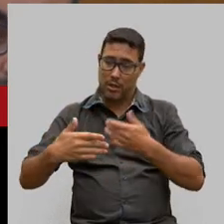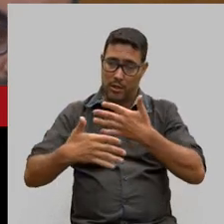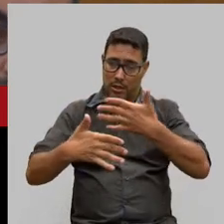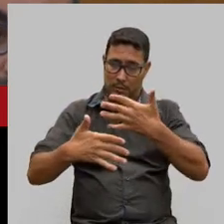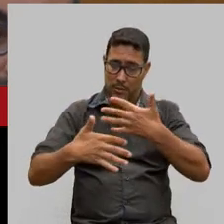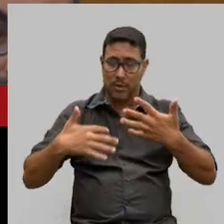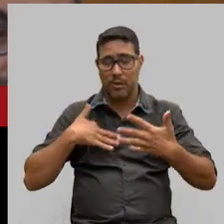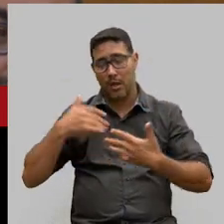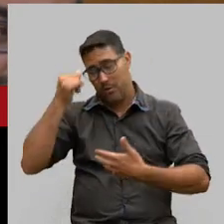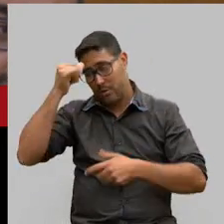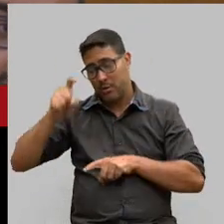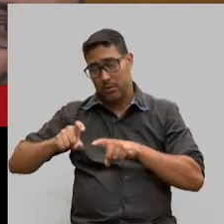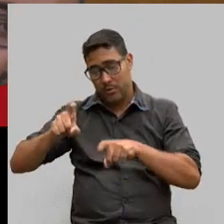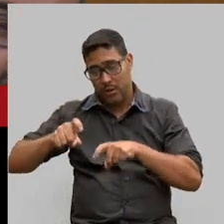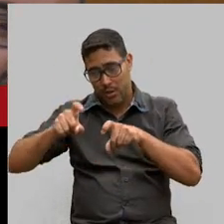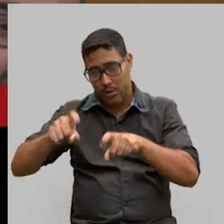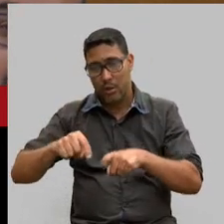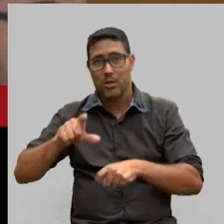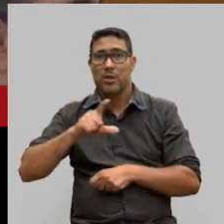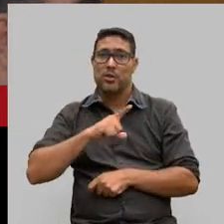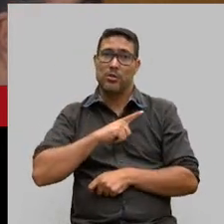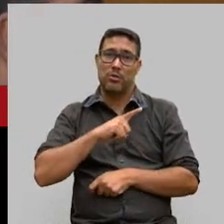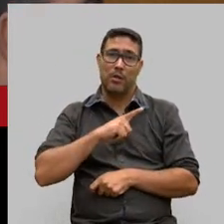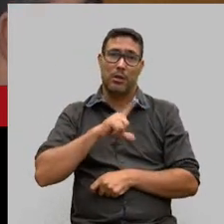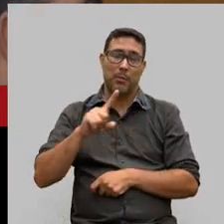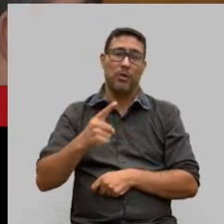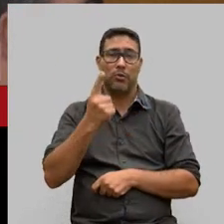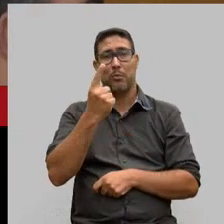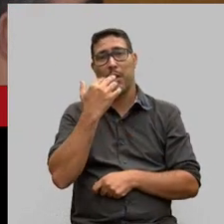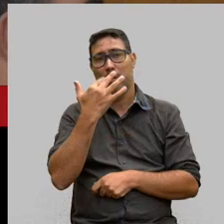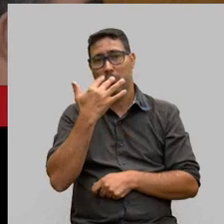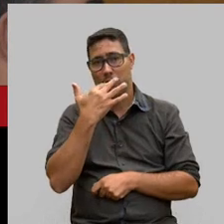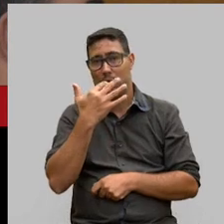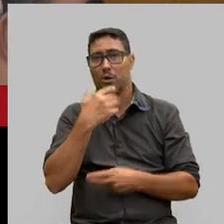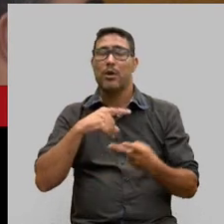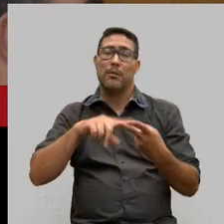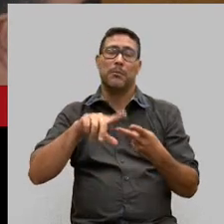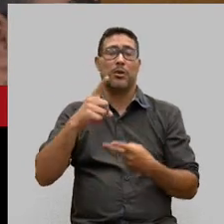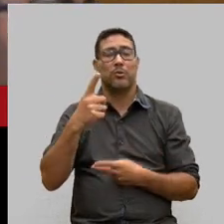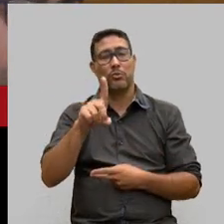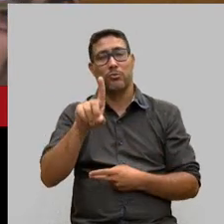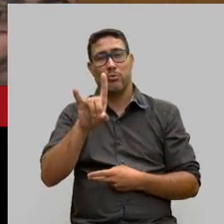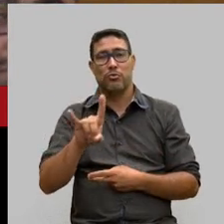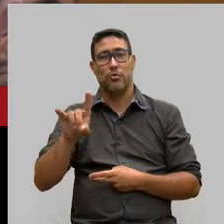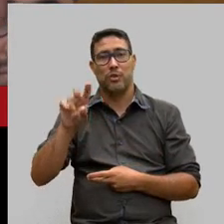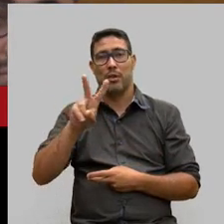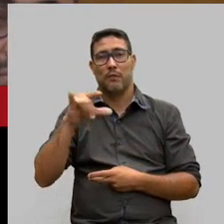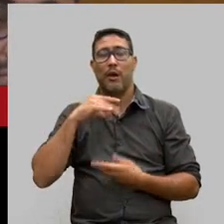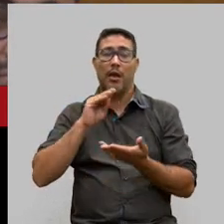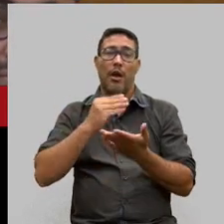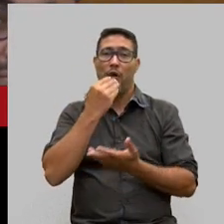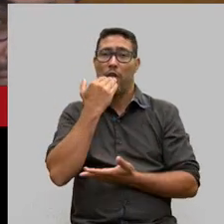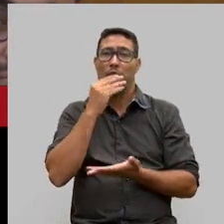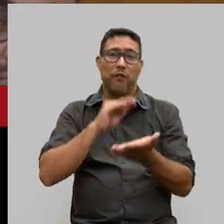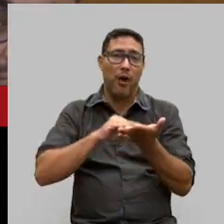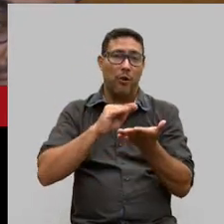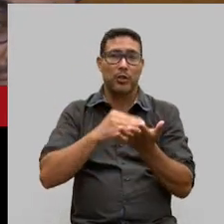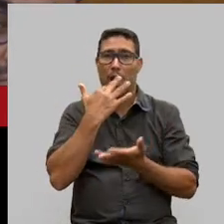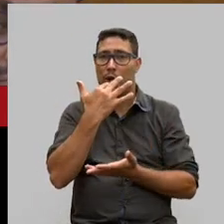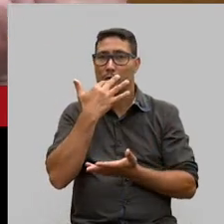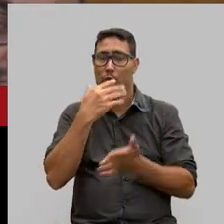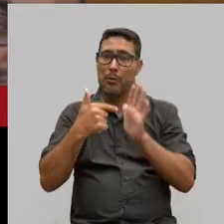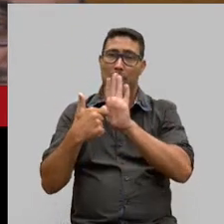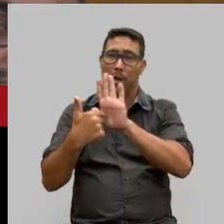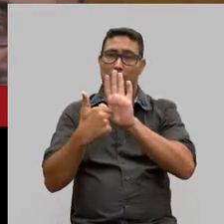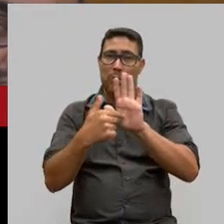não tenhamos só mais uma cor para mais um dia porque daqui a pouco vai faltar cor para representar